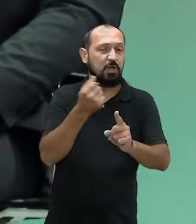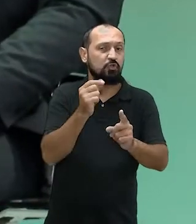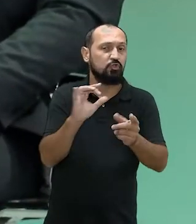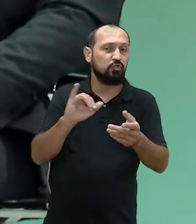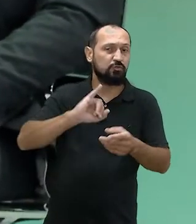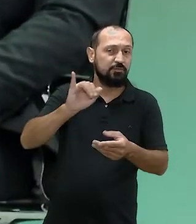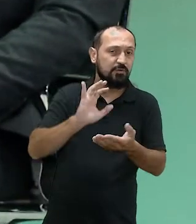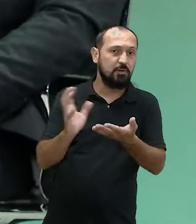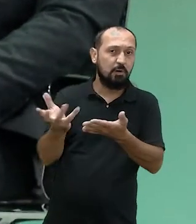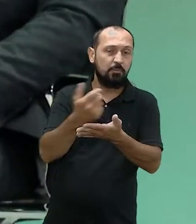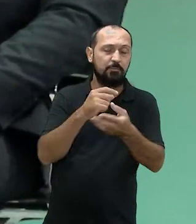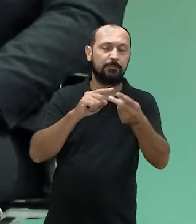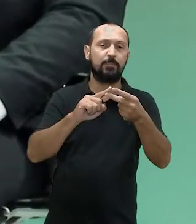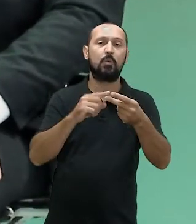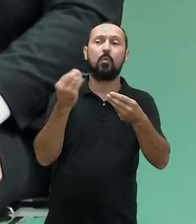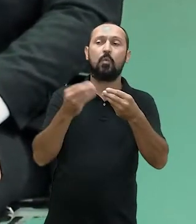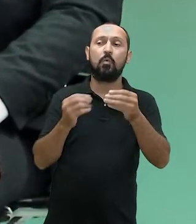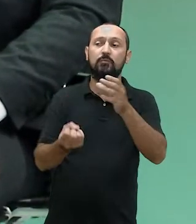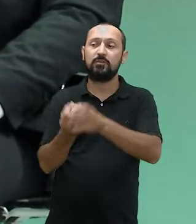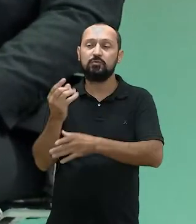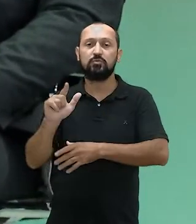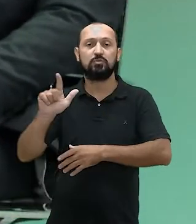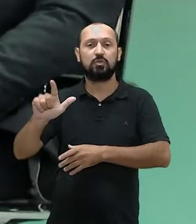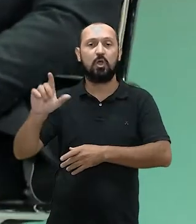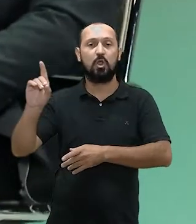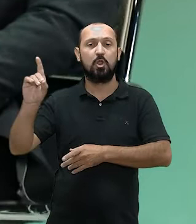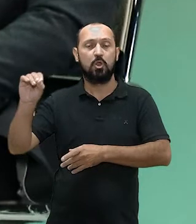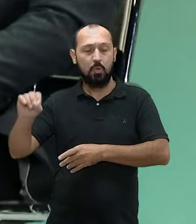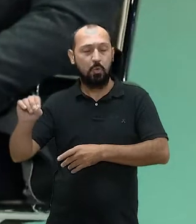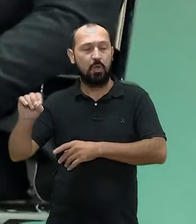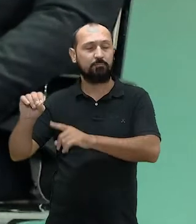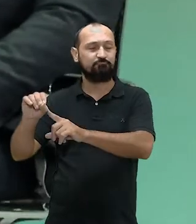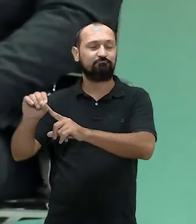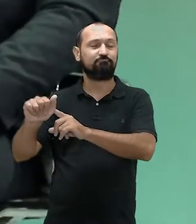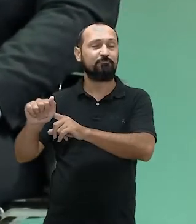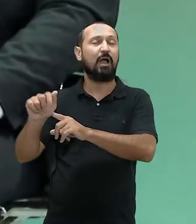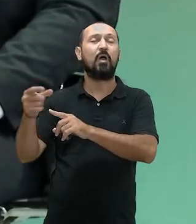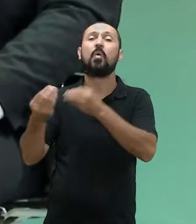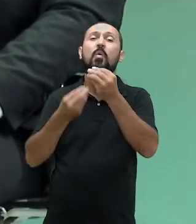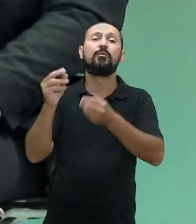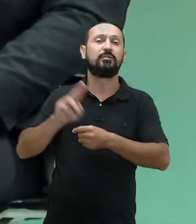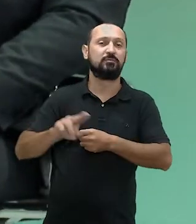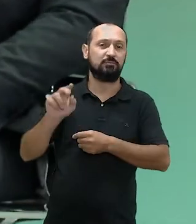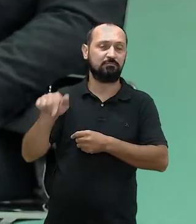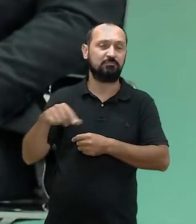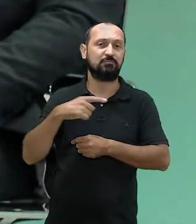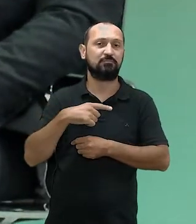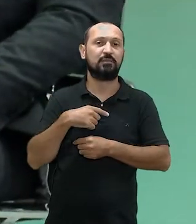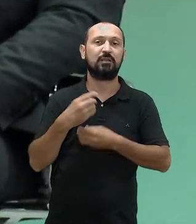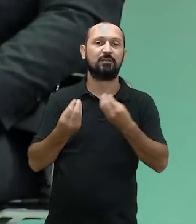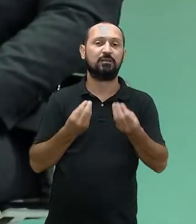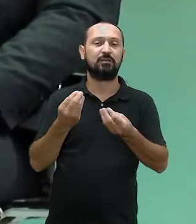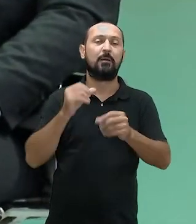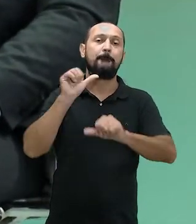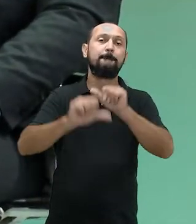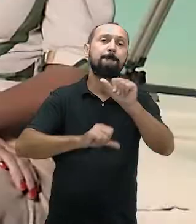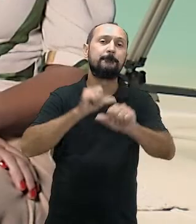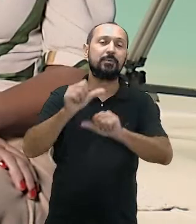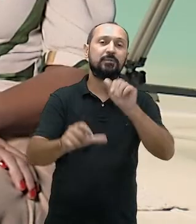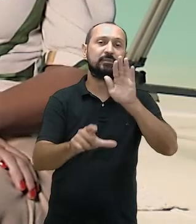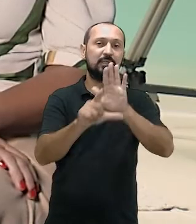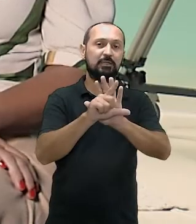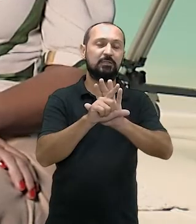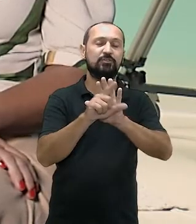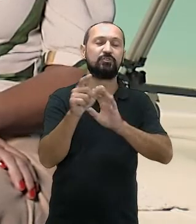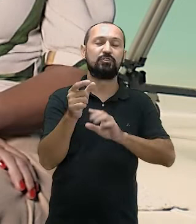trata de como a LOA deverá ser elaborada, os seus limites da LOA, ela também trata sobre alterações